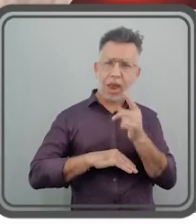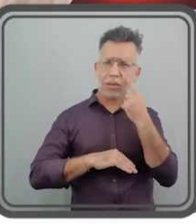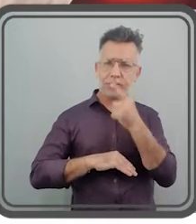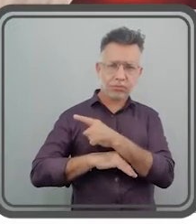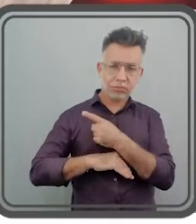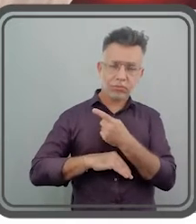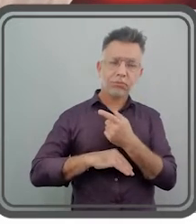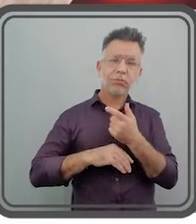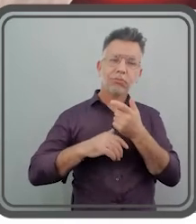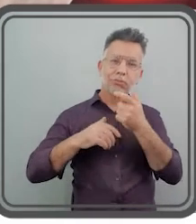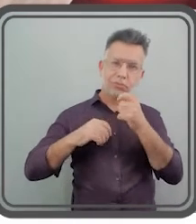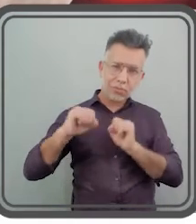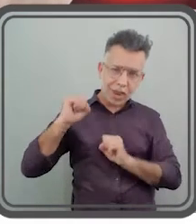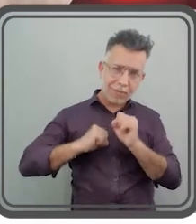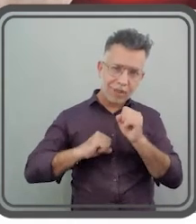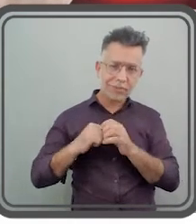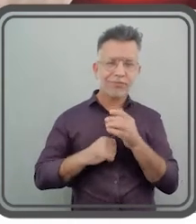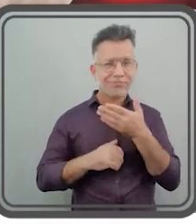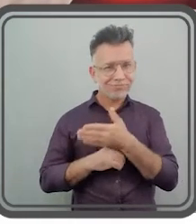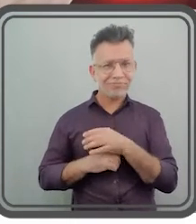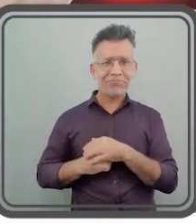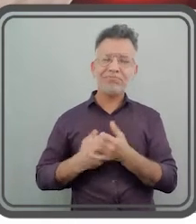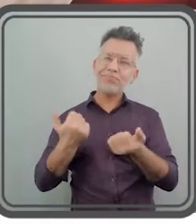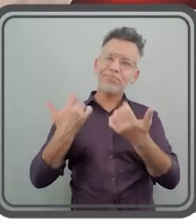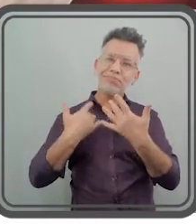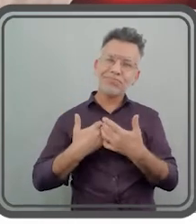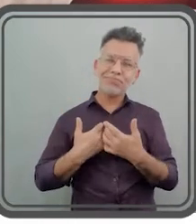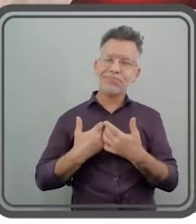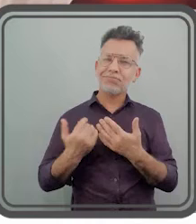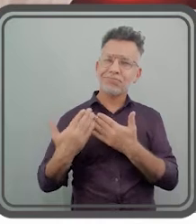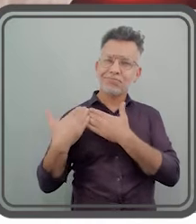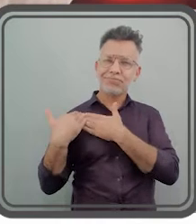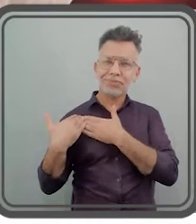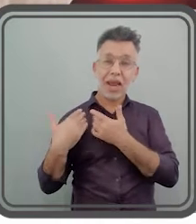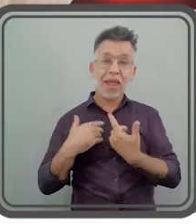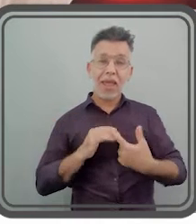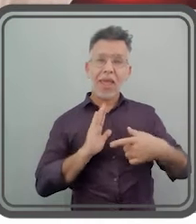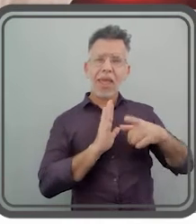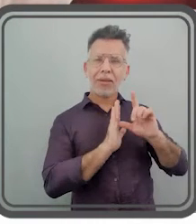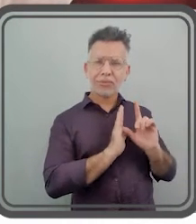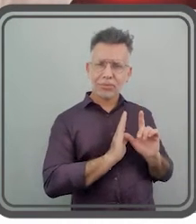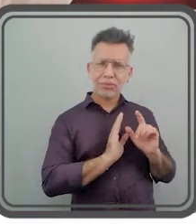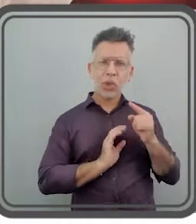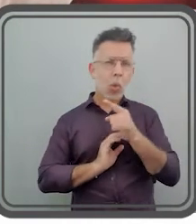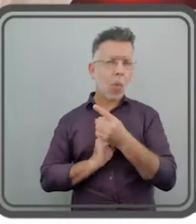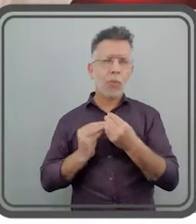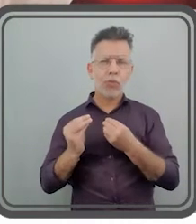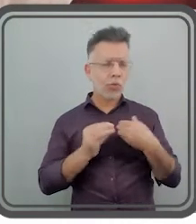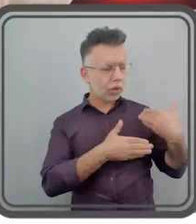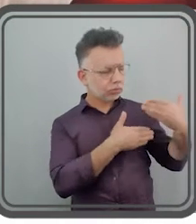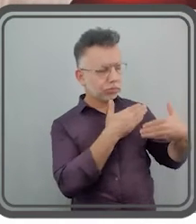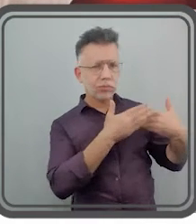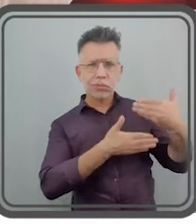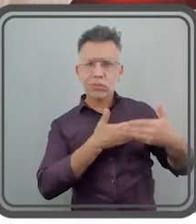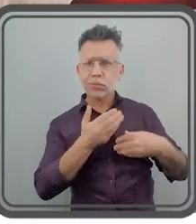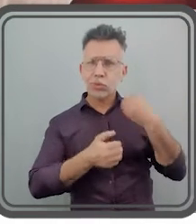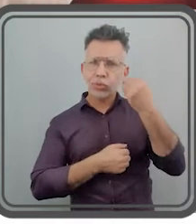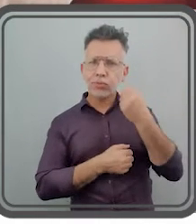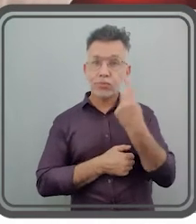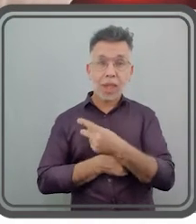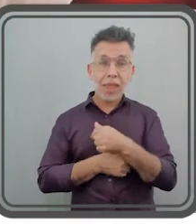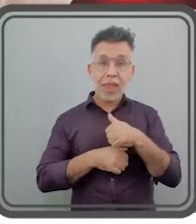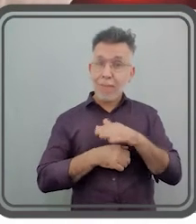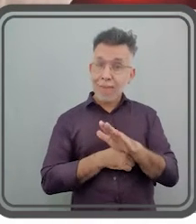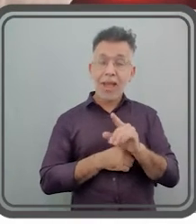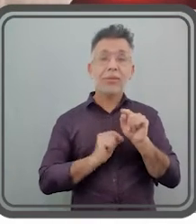Bosque louca meu canal antes disso né como é que foi um pouquinho na tua história aí conta para o